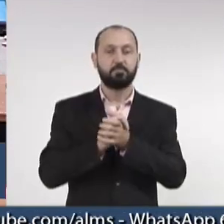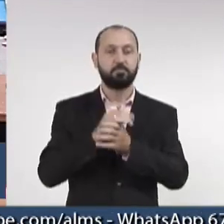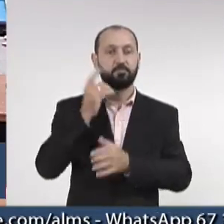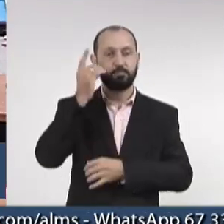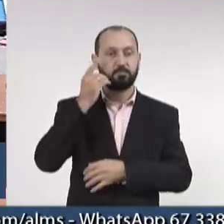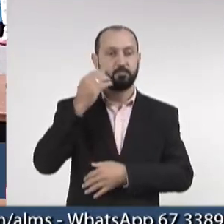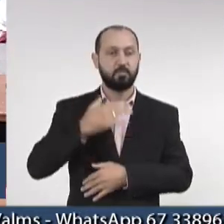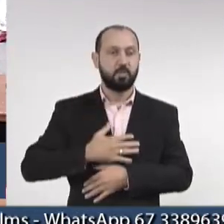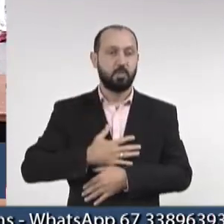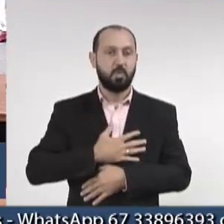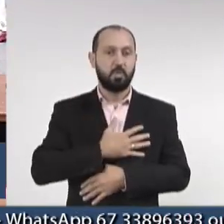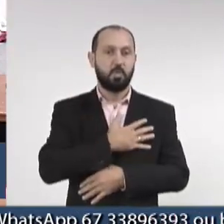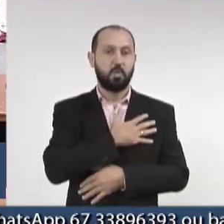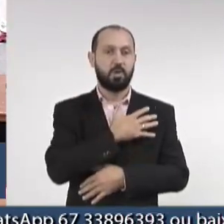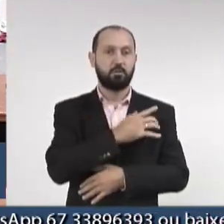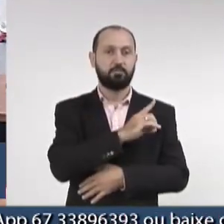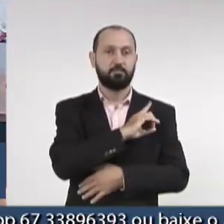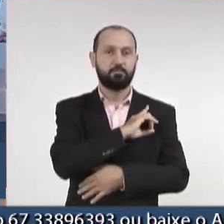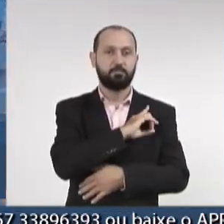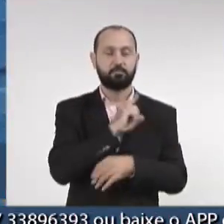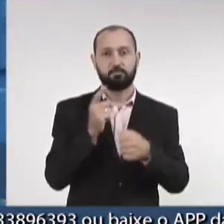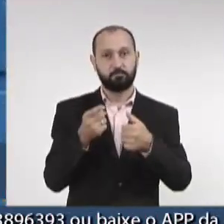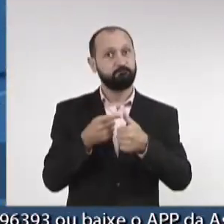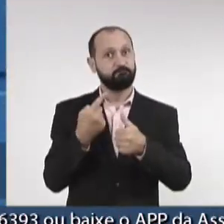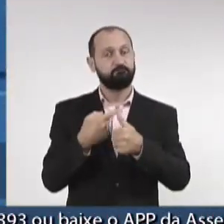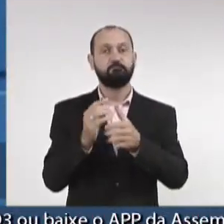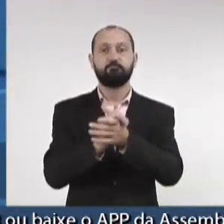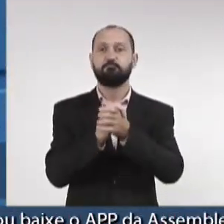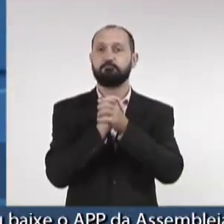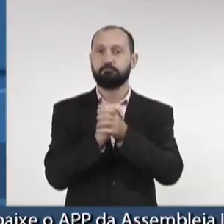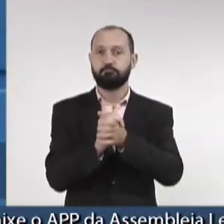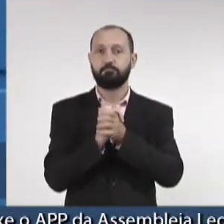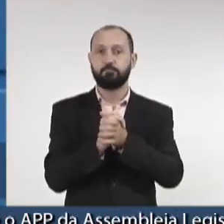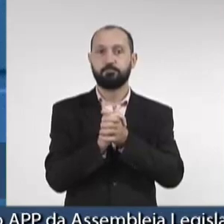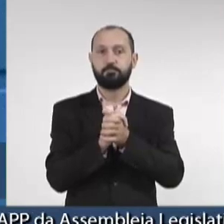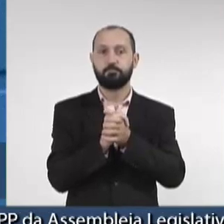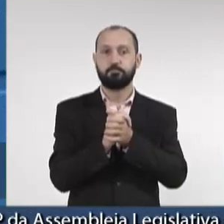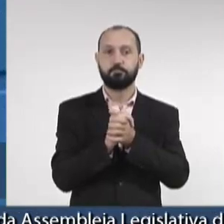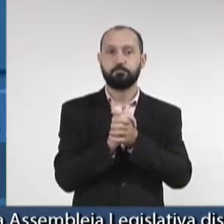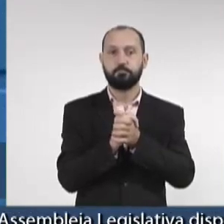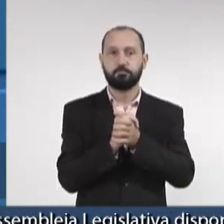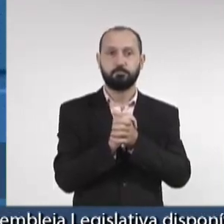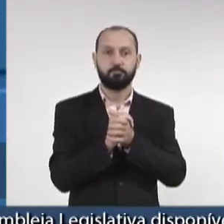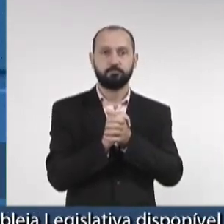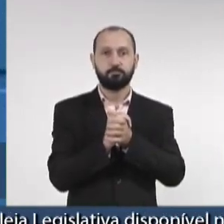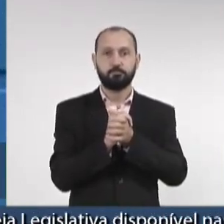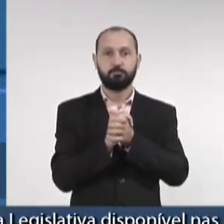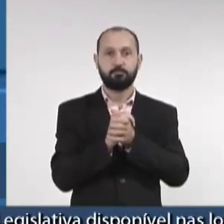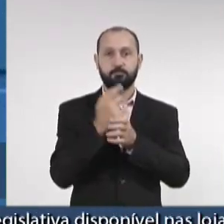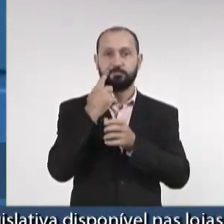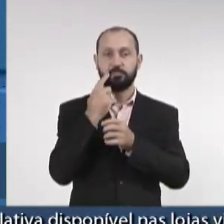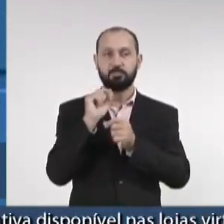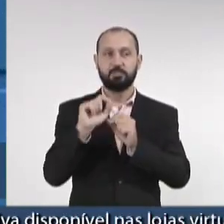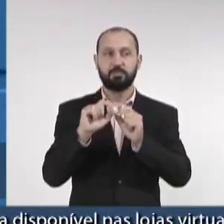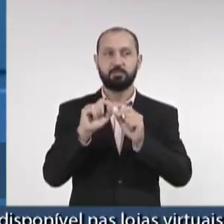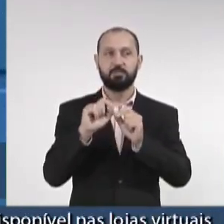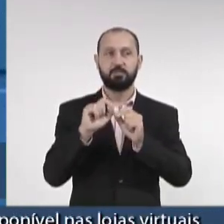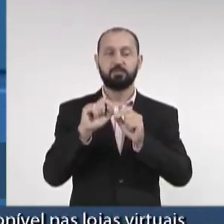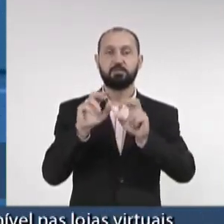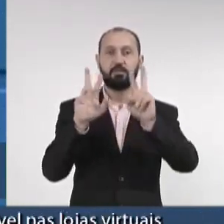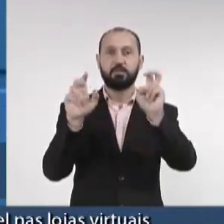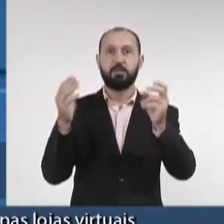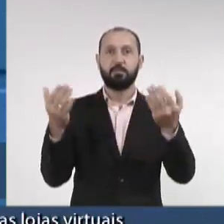eu imaginava que fosse realmente algo que viesse evangelizar, que viesse